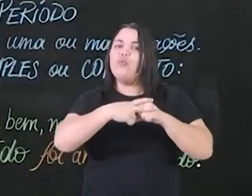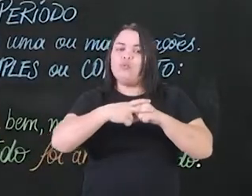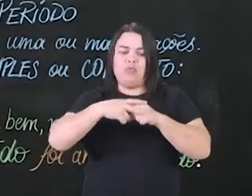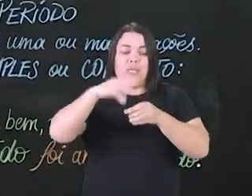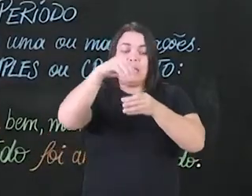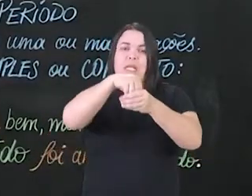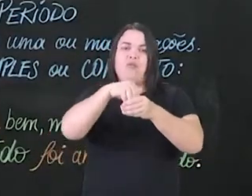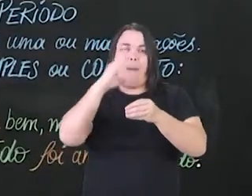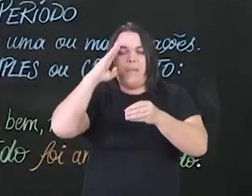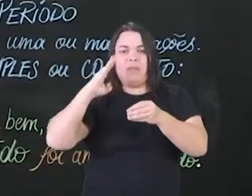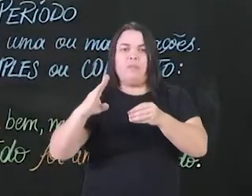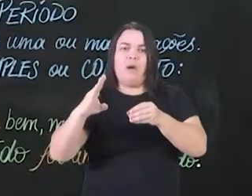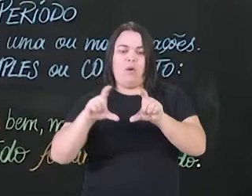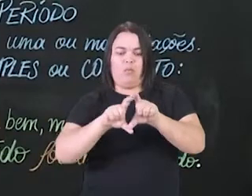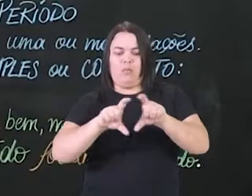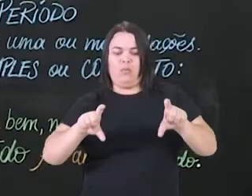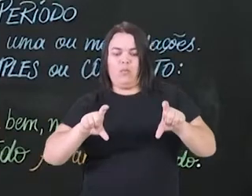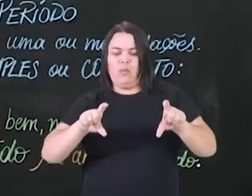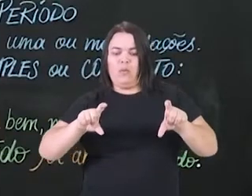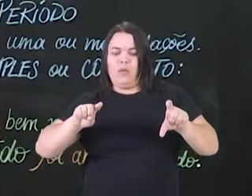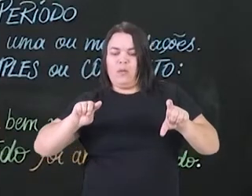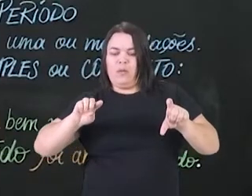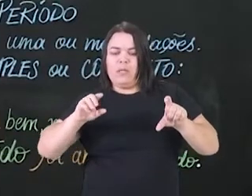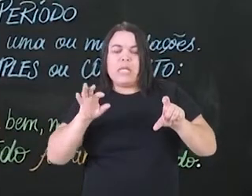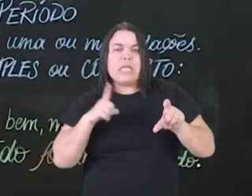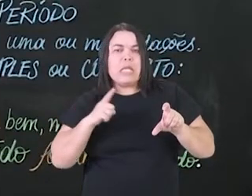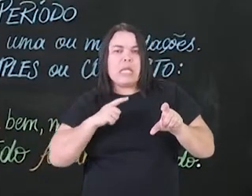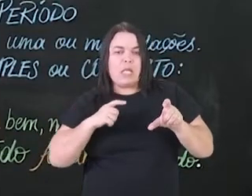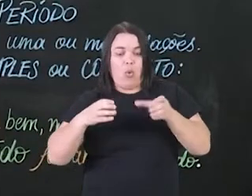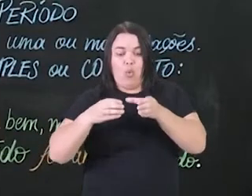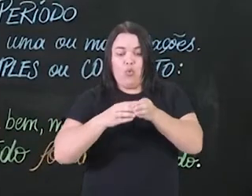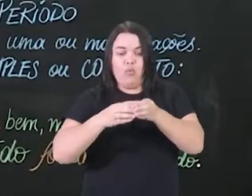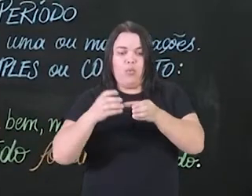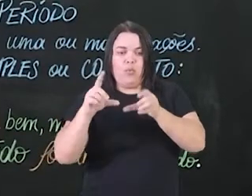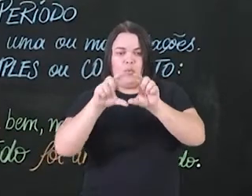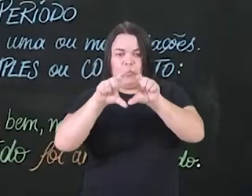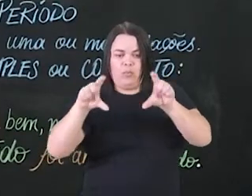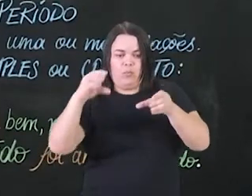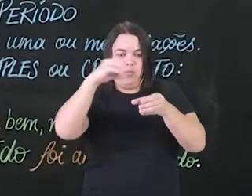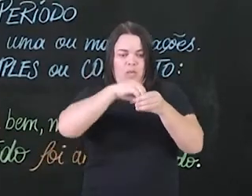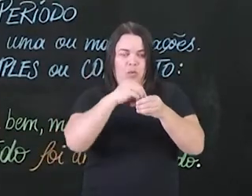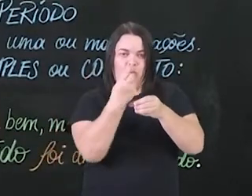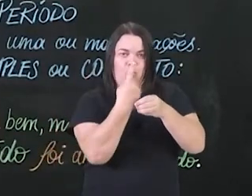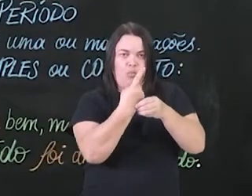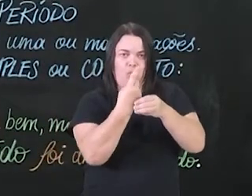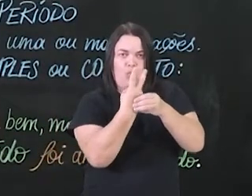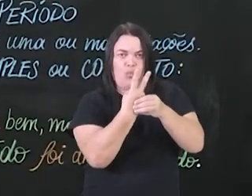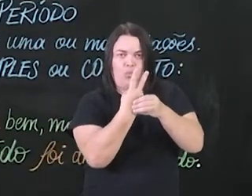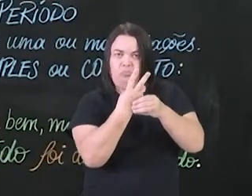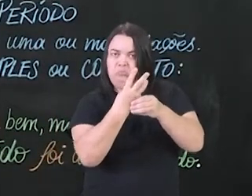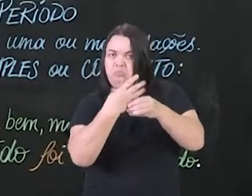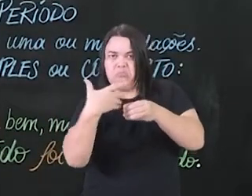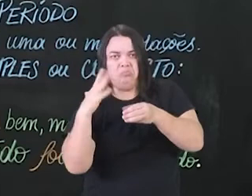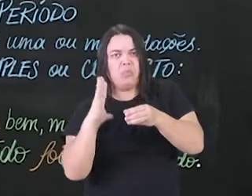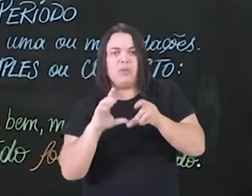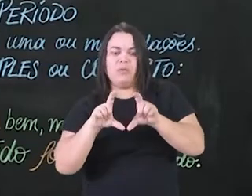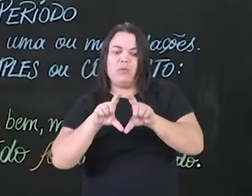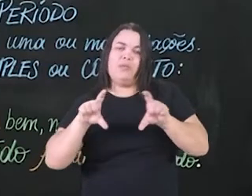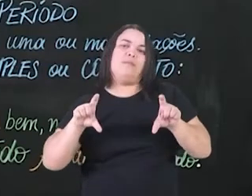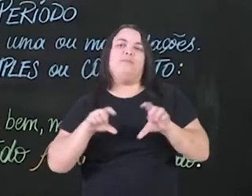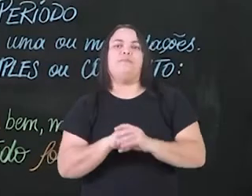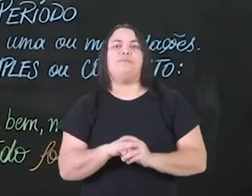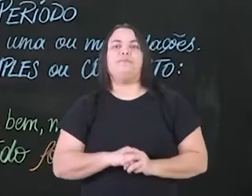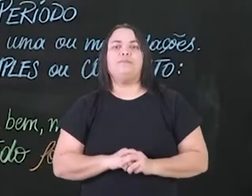de orações em um período, eu vou ter um período simples com uma oração ou um período composto com duas ou mais